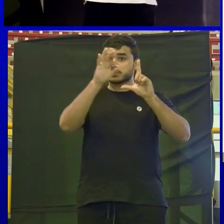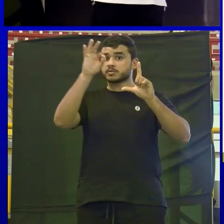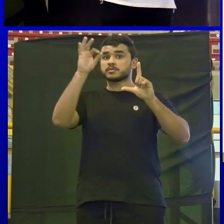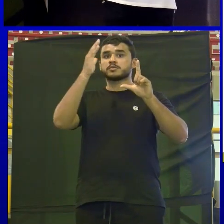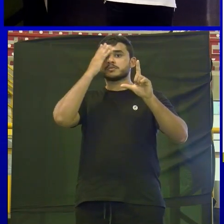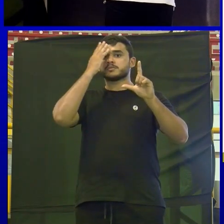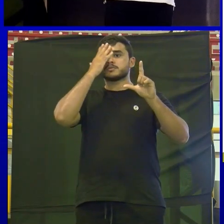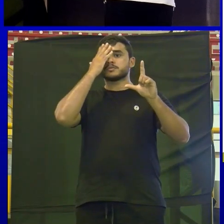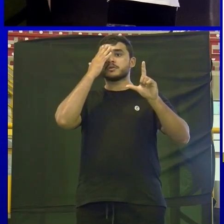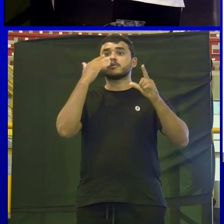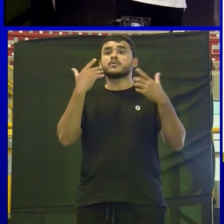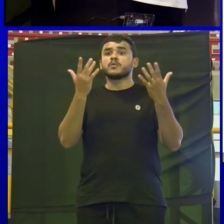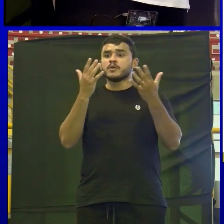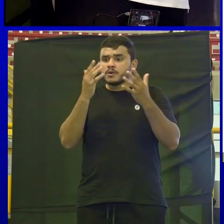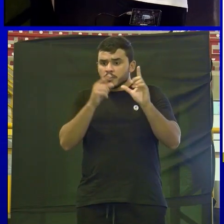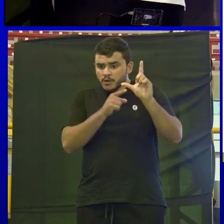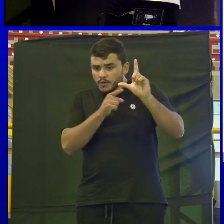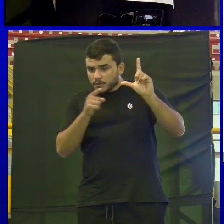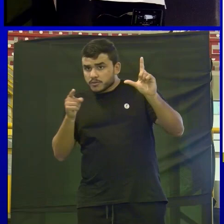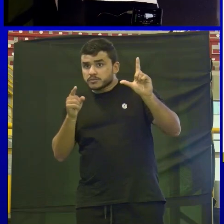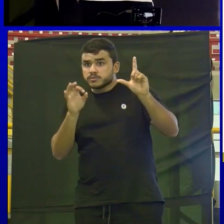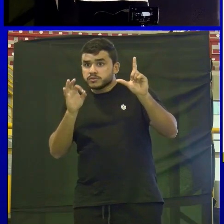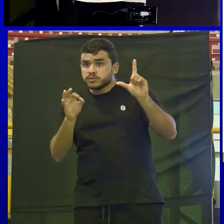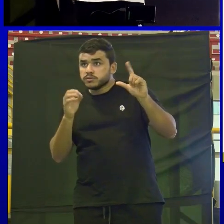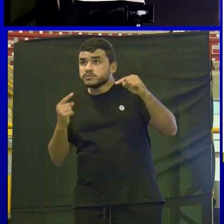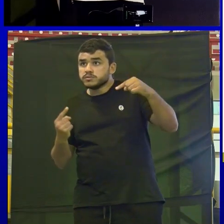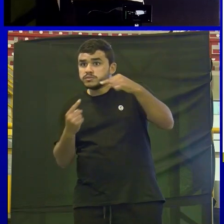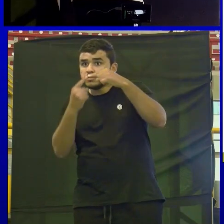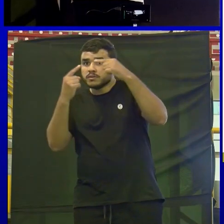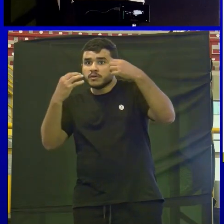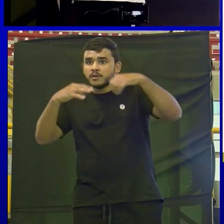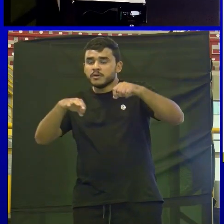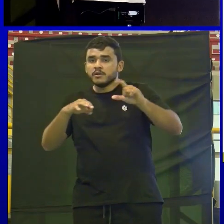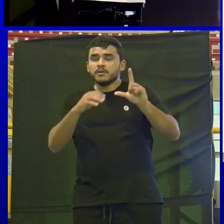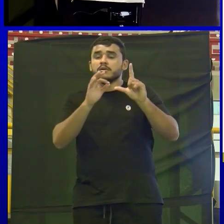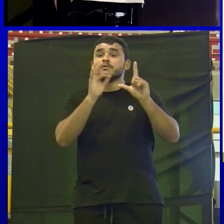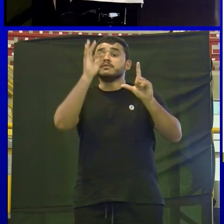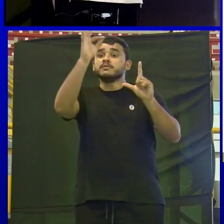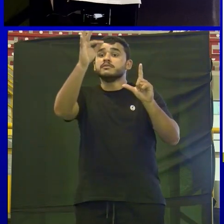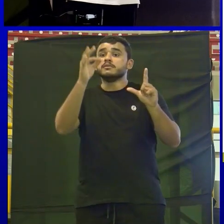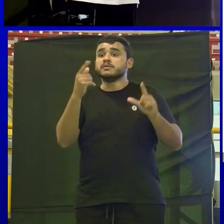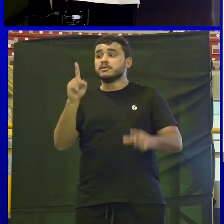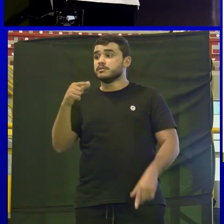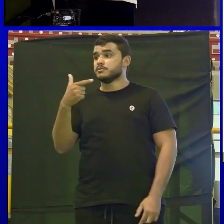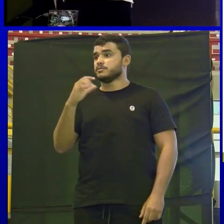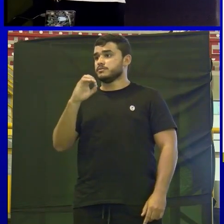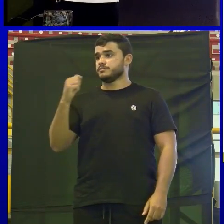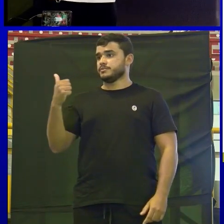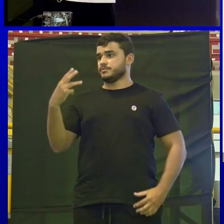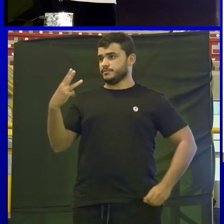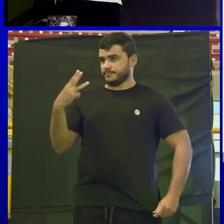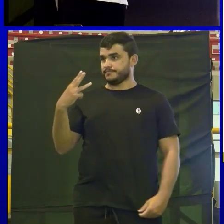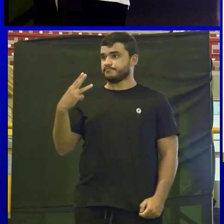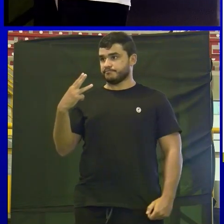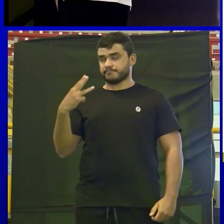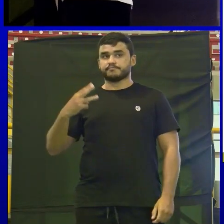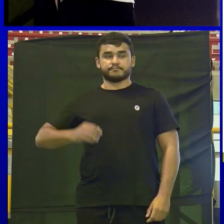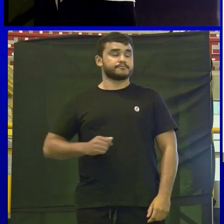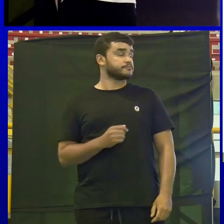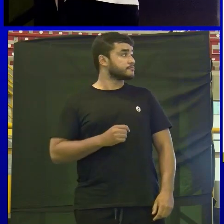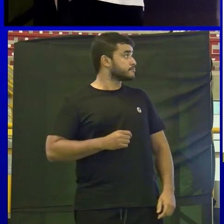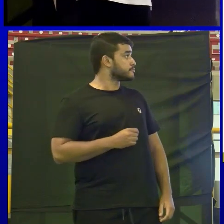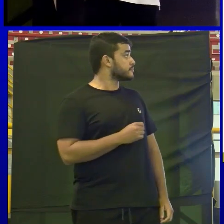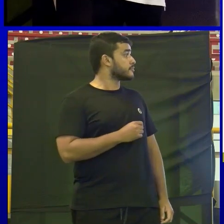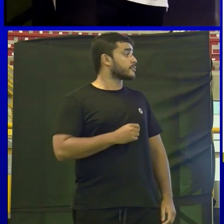valor da imagem quando o domínio for o ano de 2013. Perfeito? Muito bem. Lembra